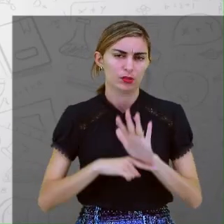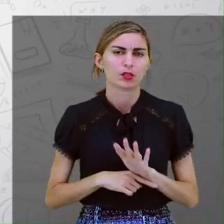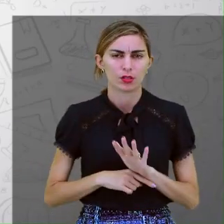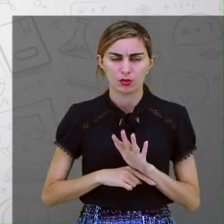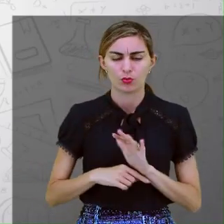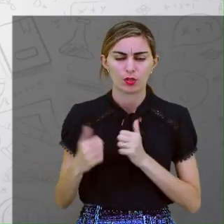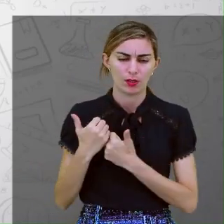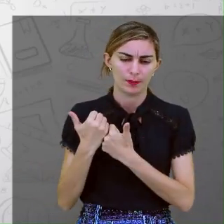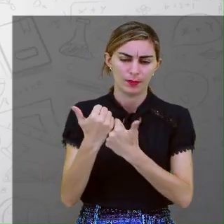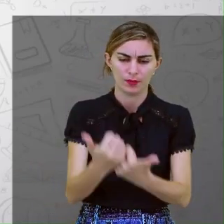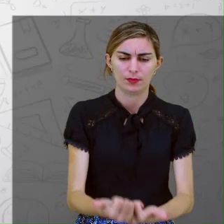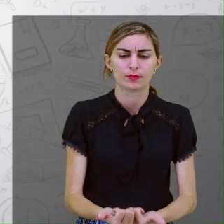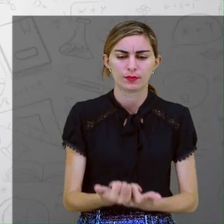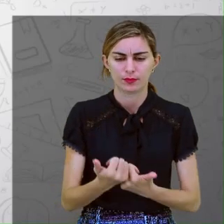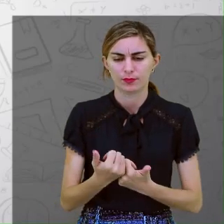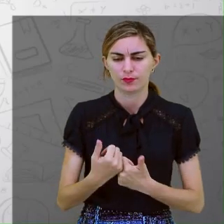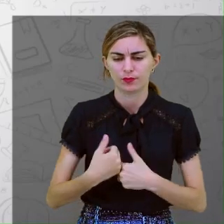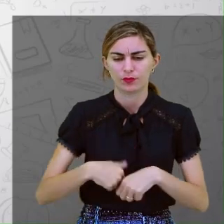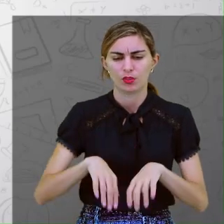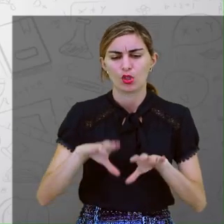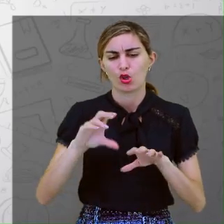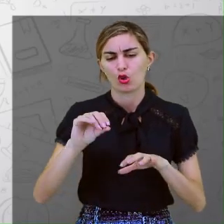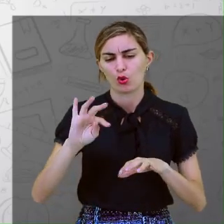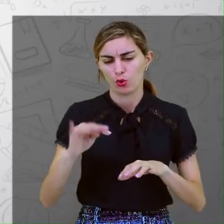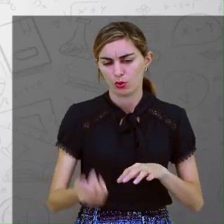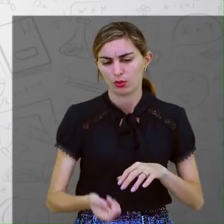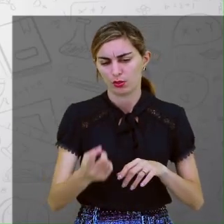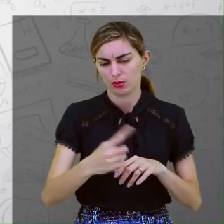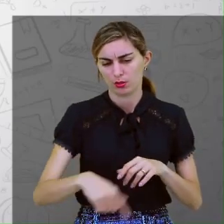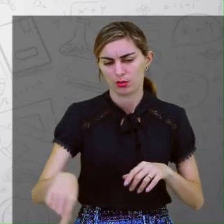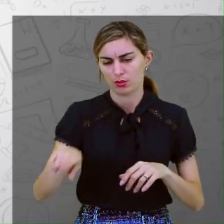nessa representação. As cotas nessas